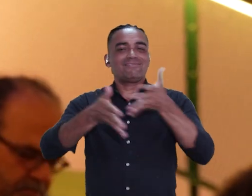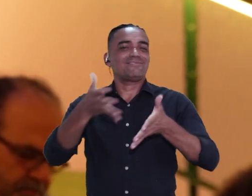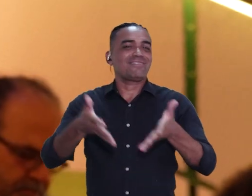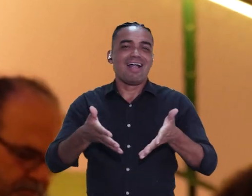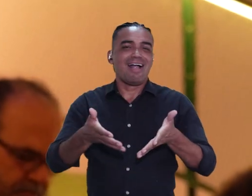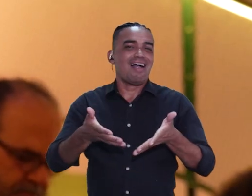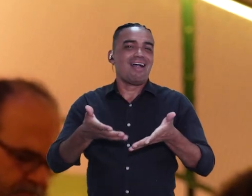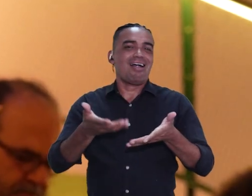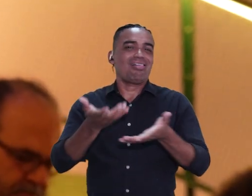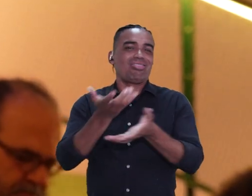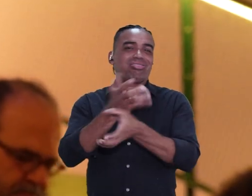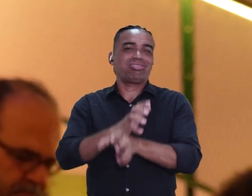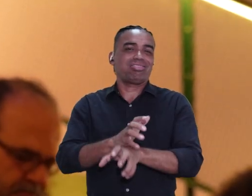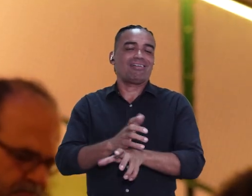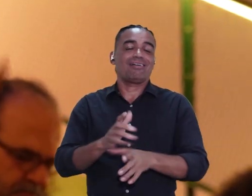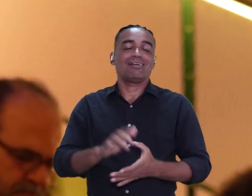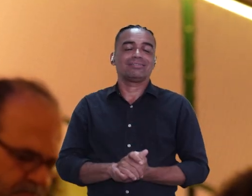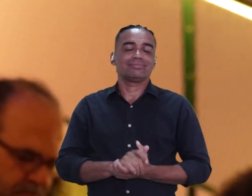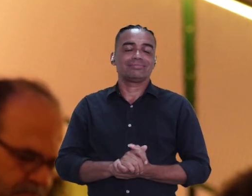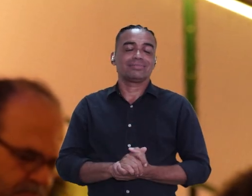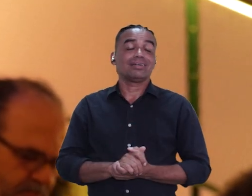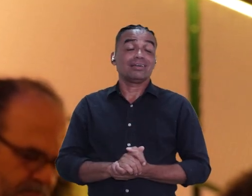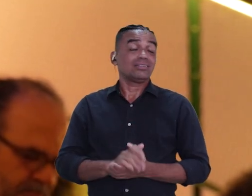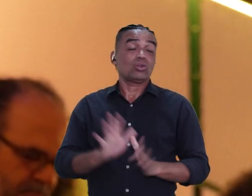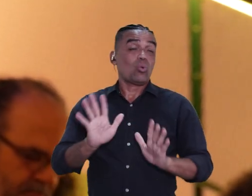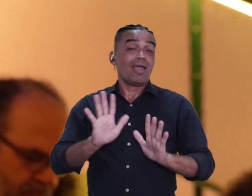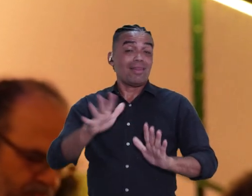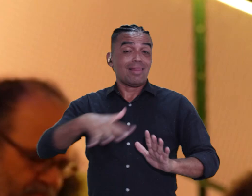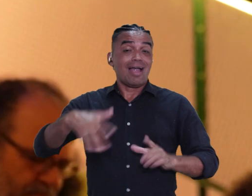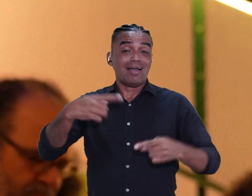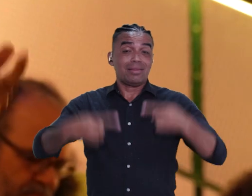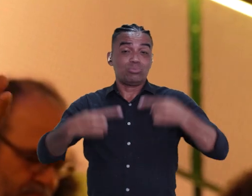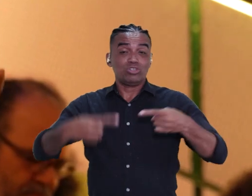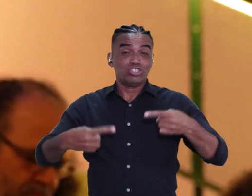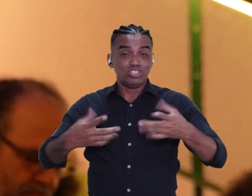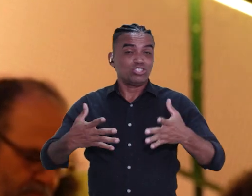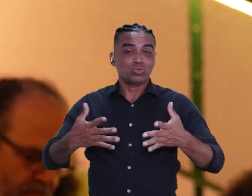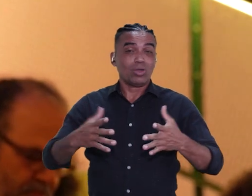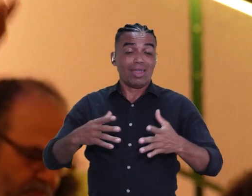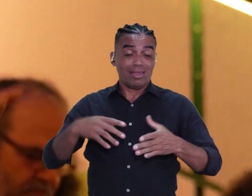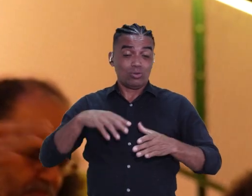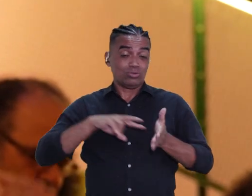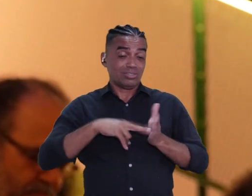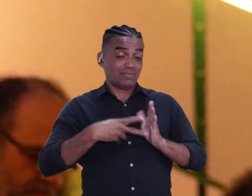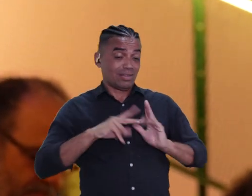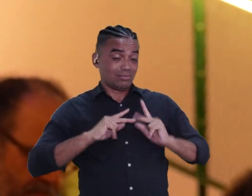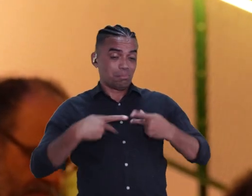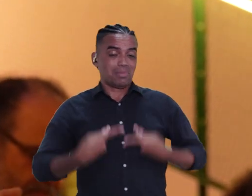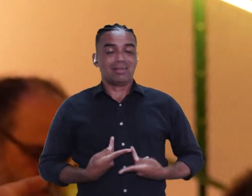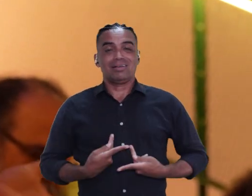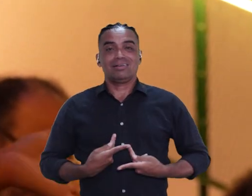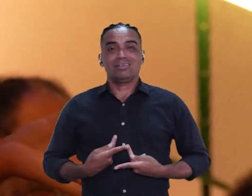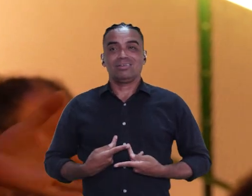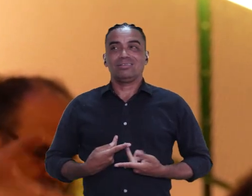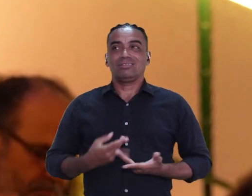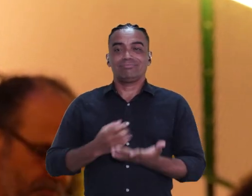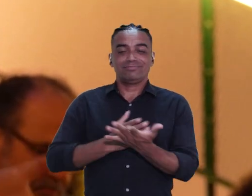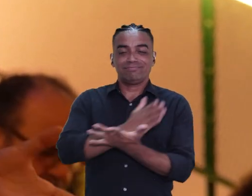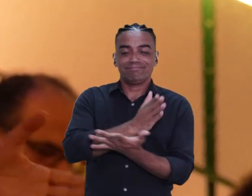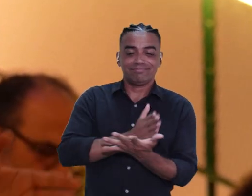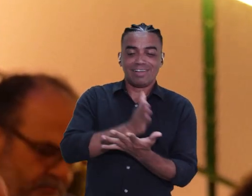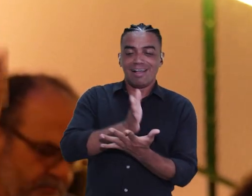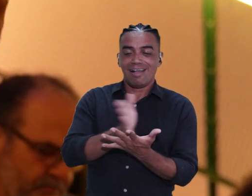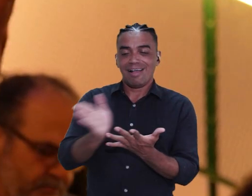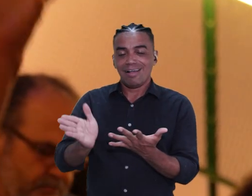pergunta ela não vai no sentido político, mas no sentido humano. Como, enquanto humanos, conseguimos, depois de tantos caminhos,